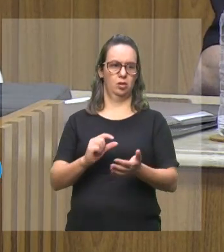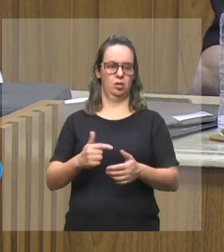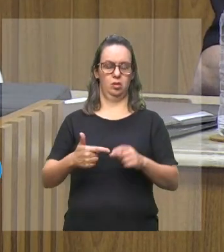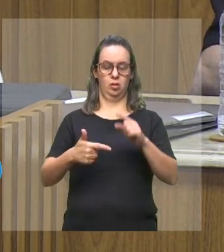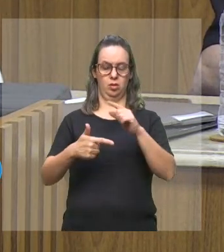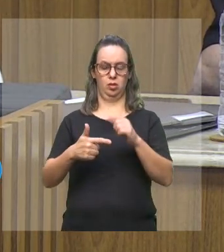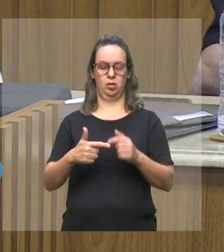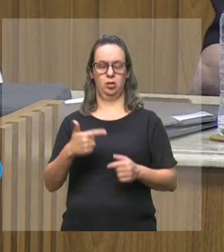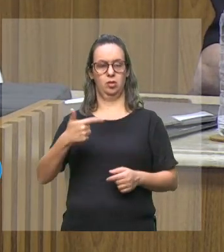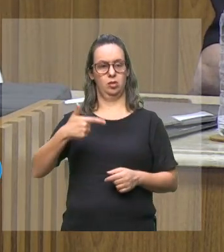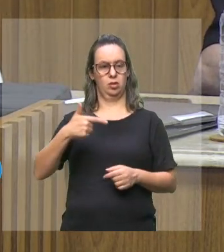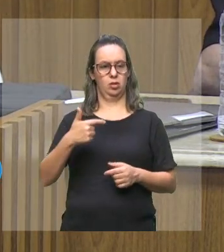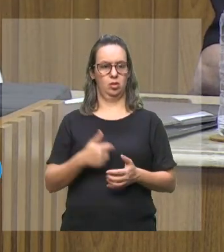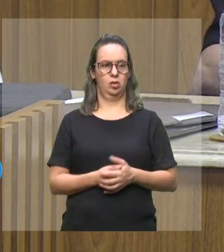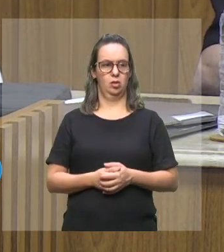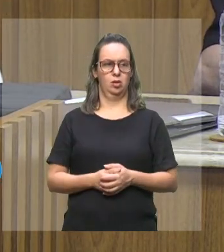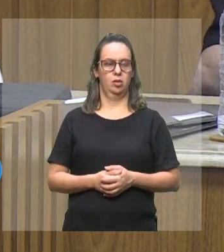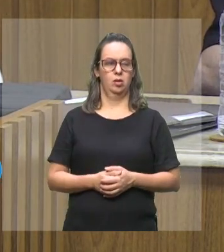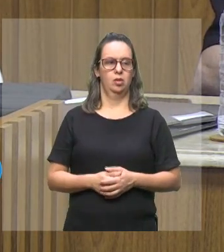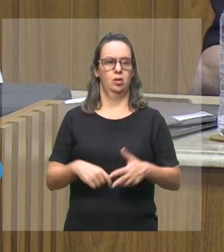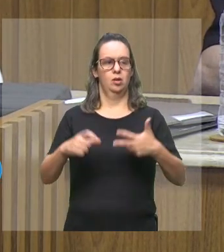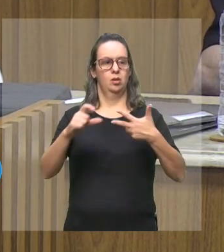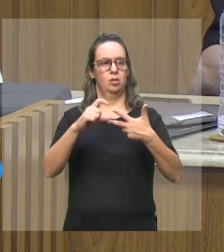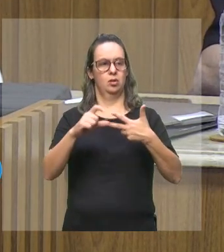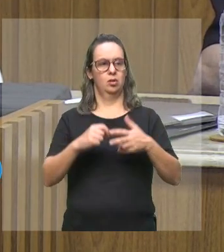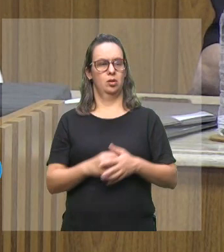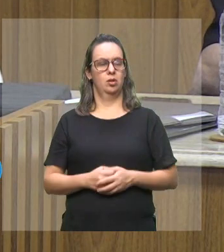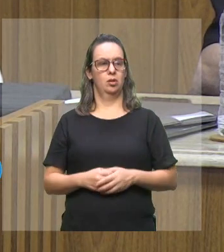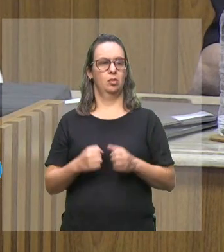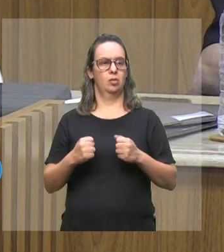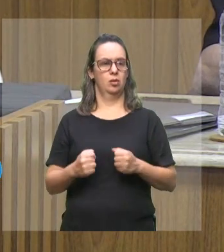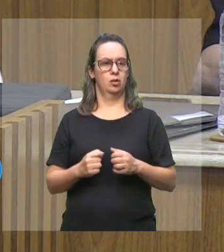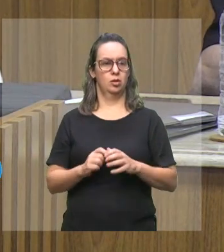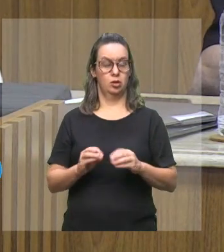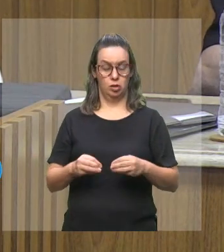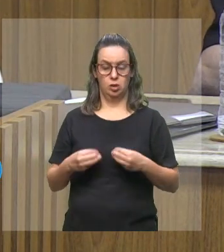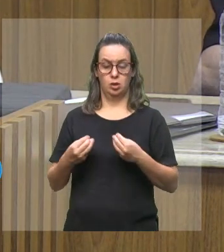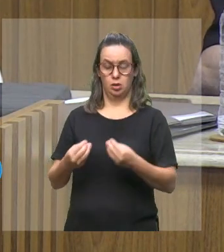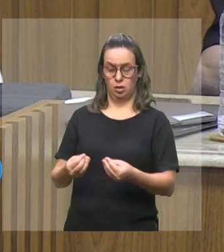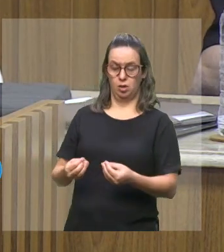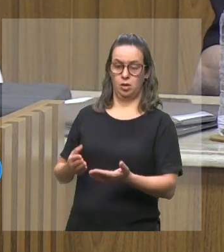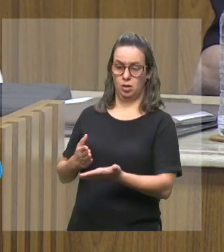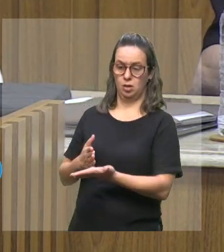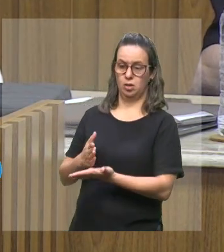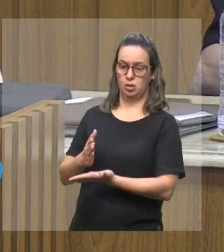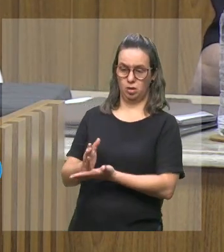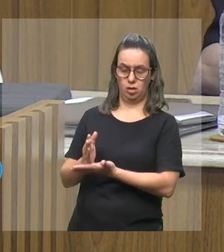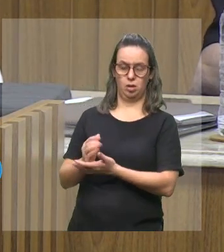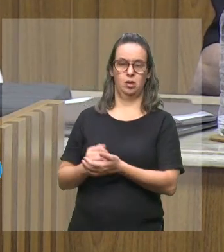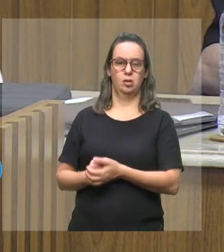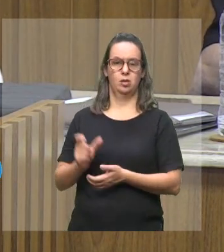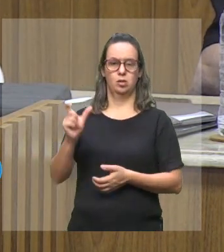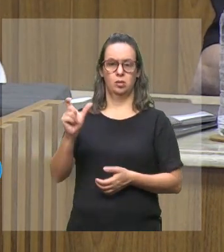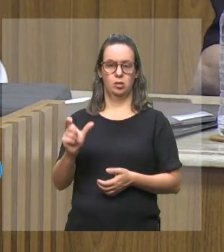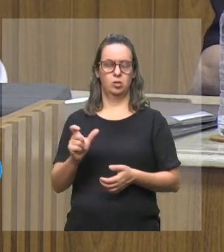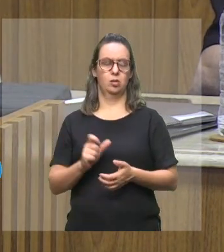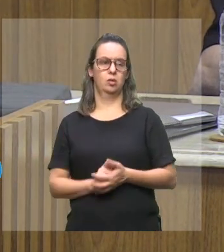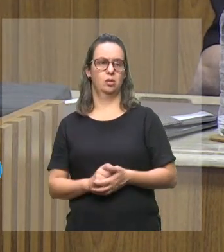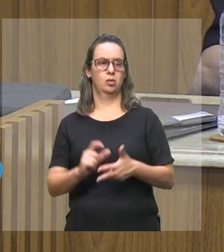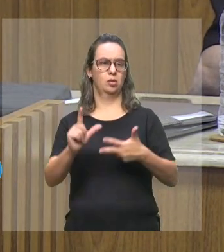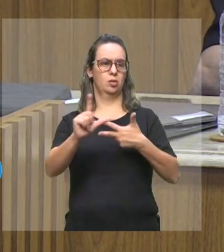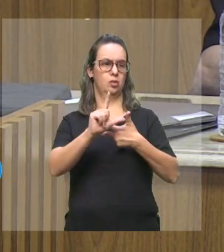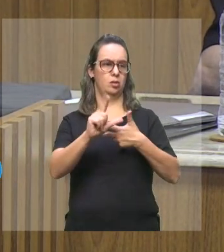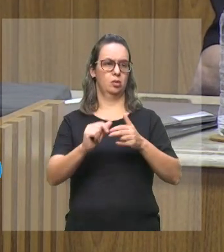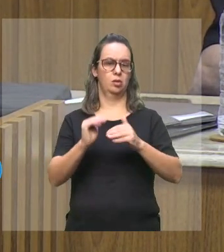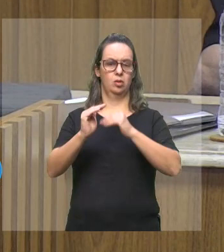seguinte: o Poder Executivo deverá, sempre que possível, assegurar a participação dos membros do Poder Legislativo, de Assis, no desenvolvimento